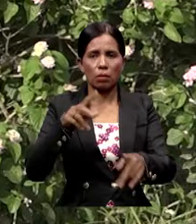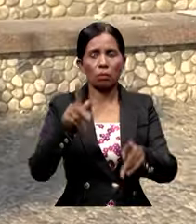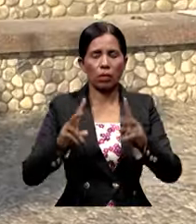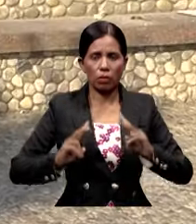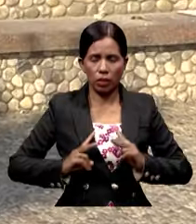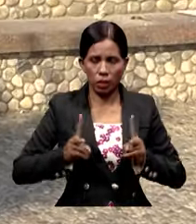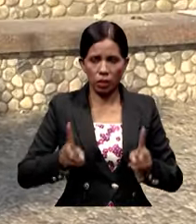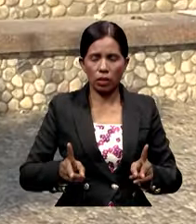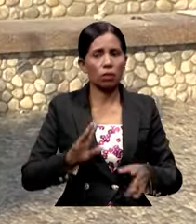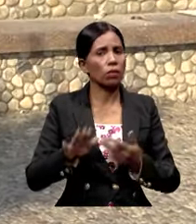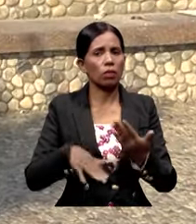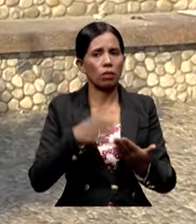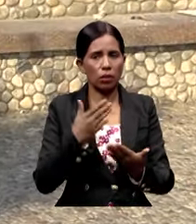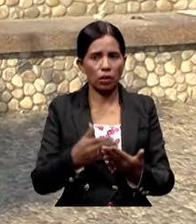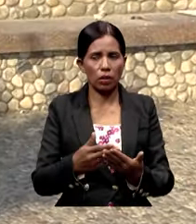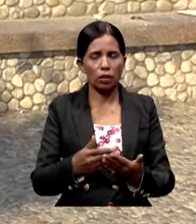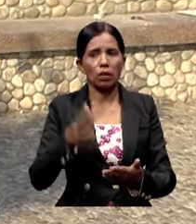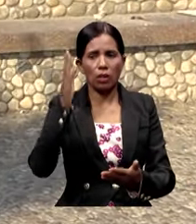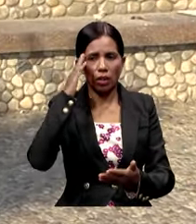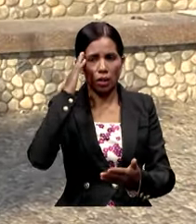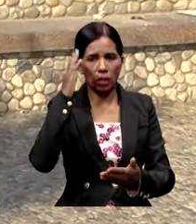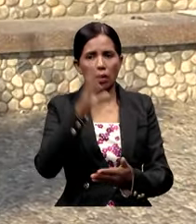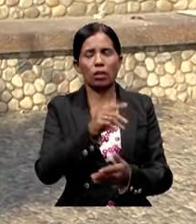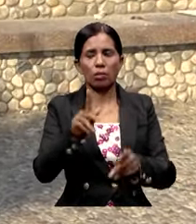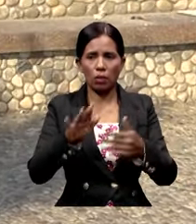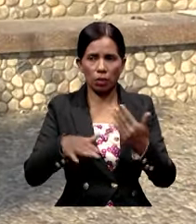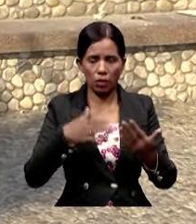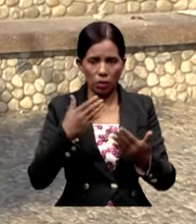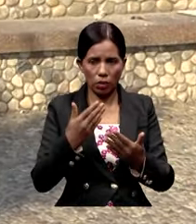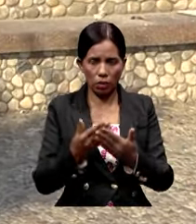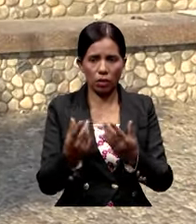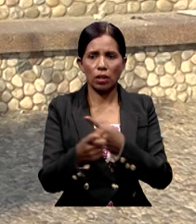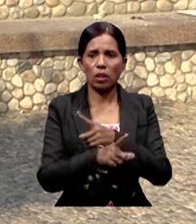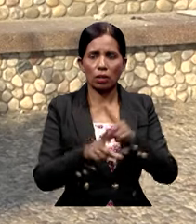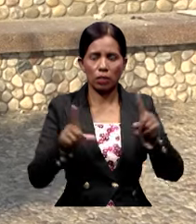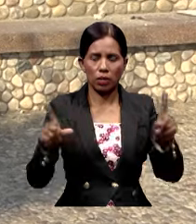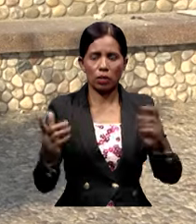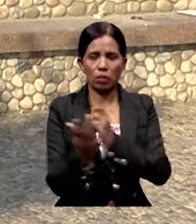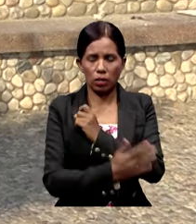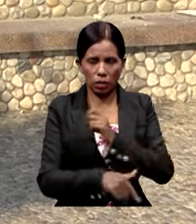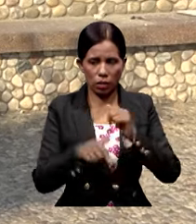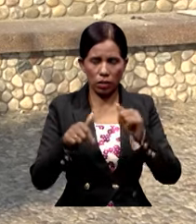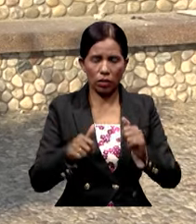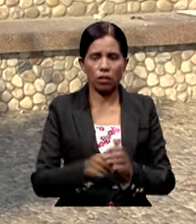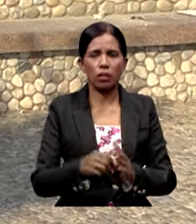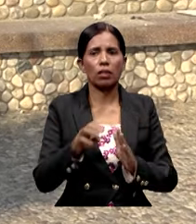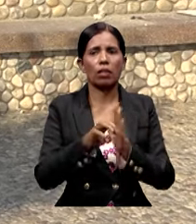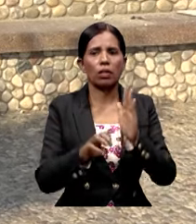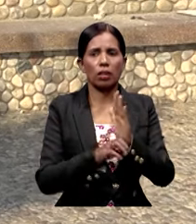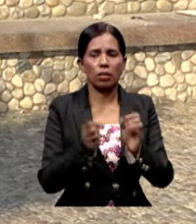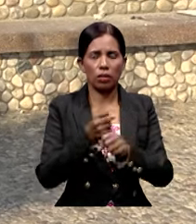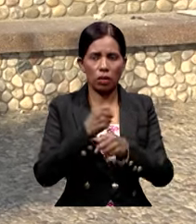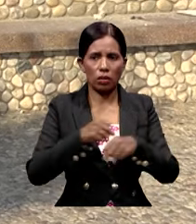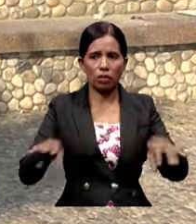sirhotu. Hori reconhece heroi no heroina sirhotu ne luta ba libertação patria irane, Estado halo esforço